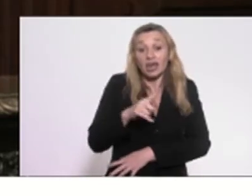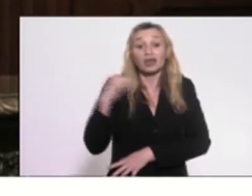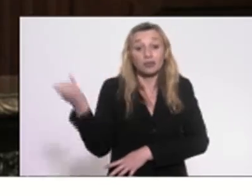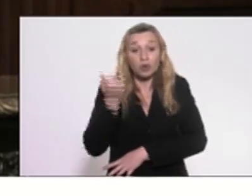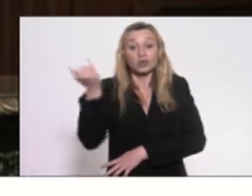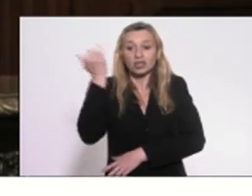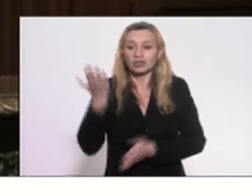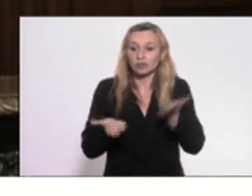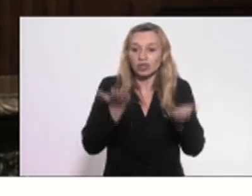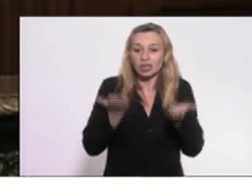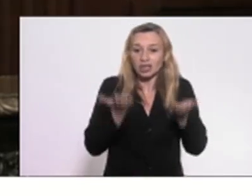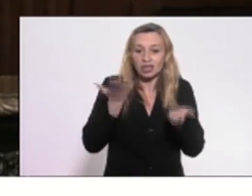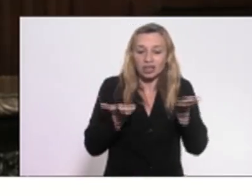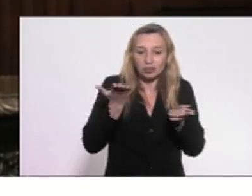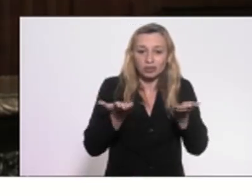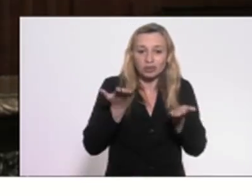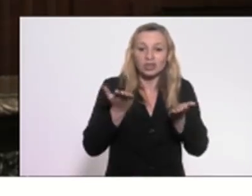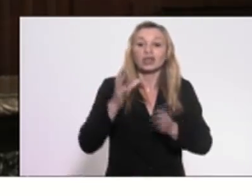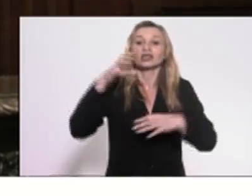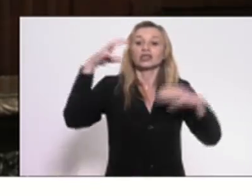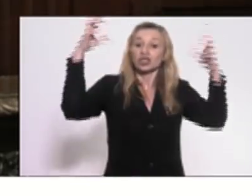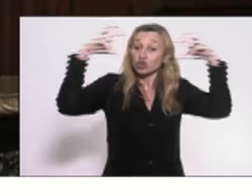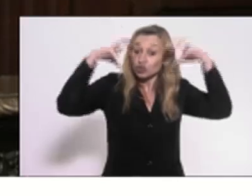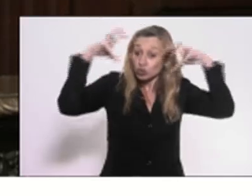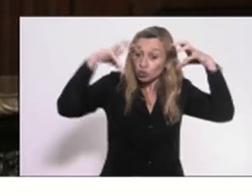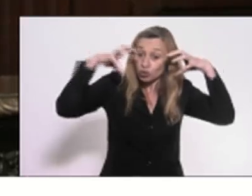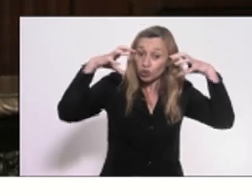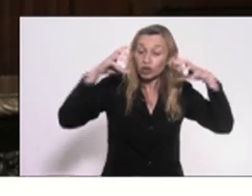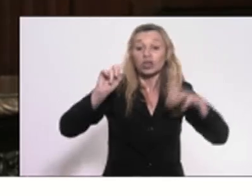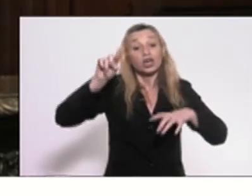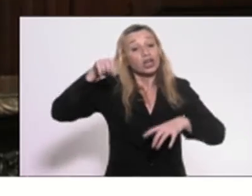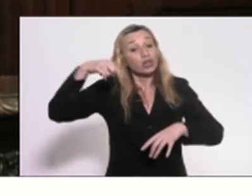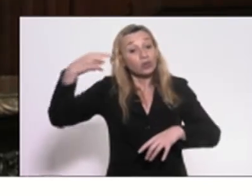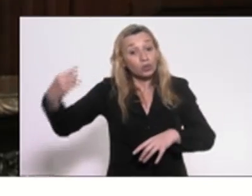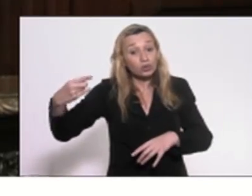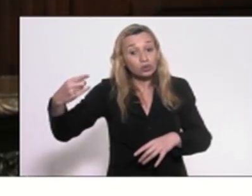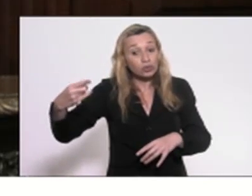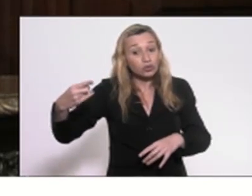importante para o equilíbrio das chuvas em outros